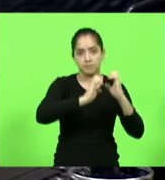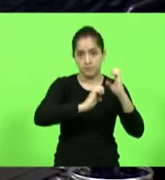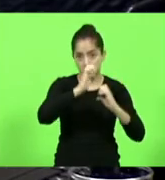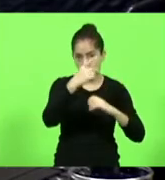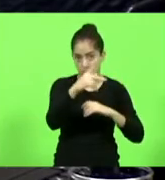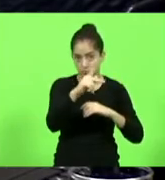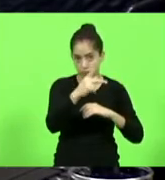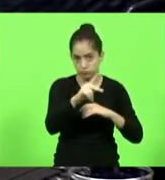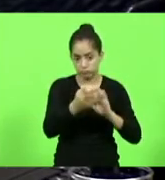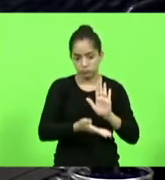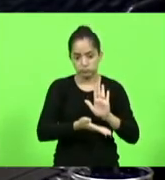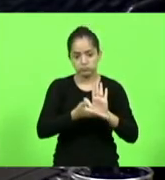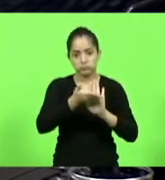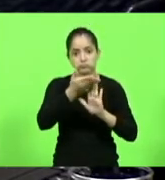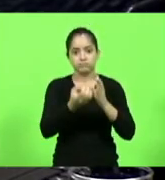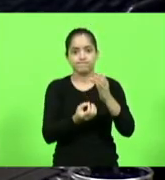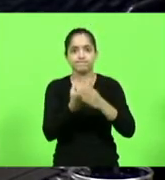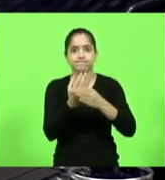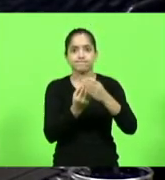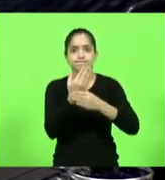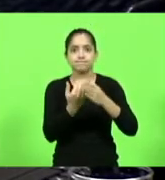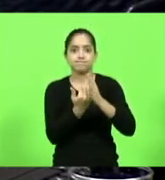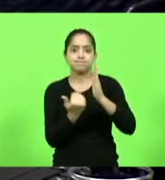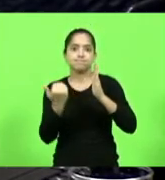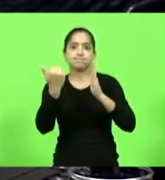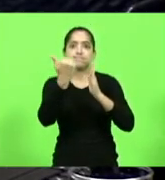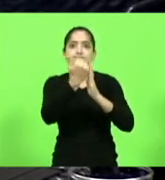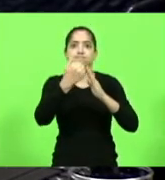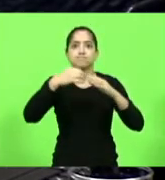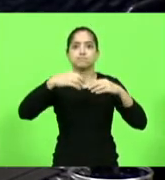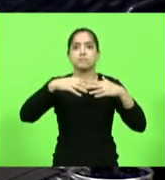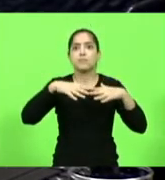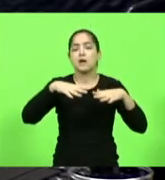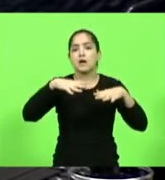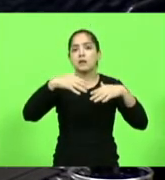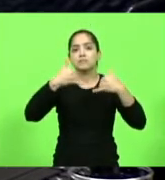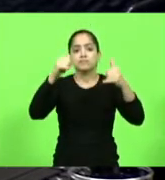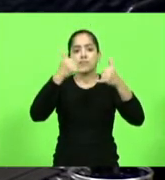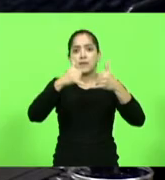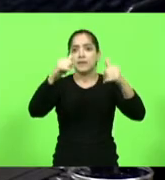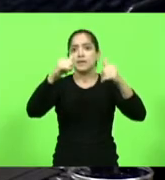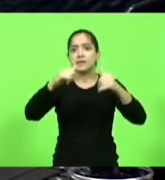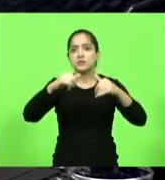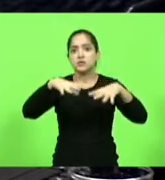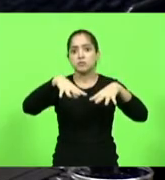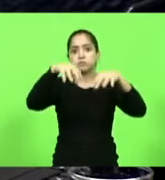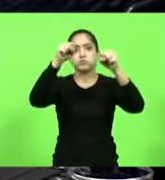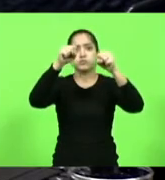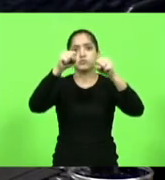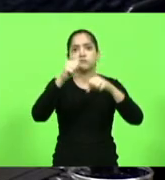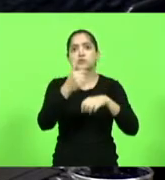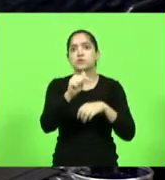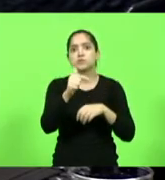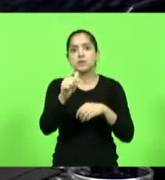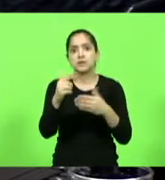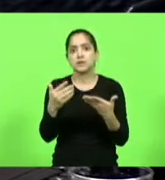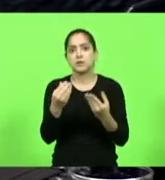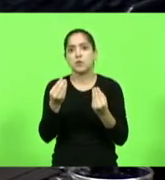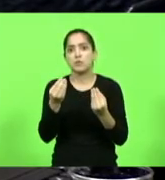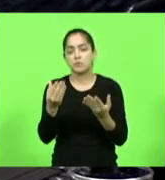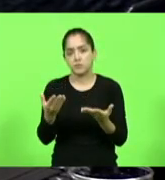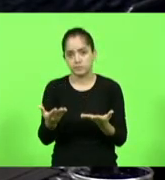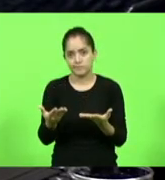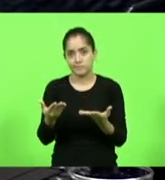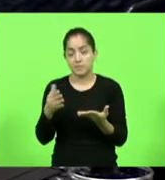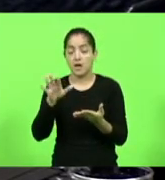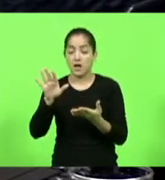quiser aumentar a produção, não tem energia. Lá na minha região é a mesma coisa. E daí a Celesc simplesmente